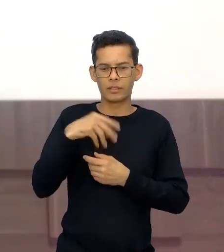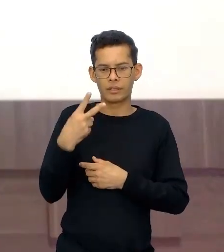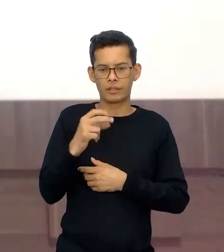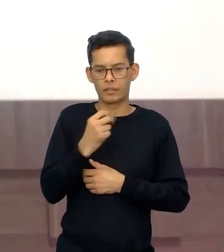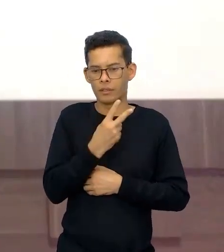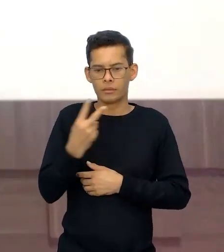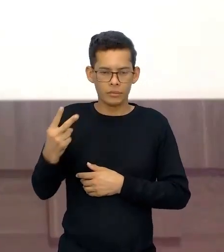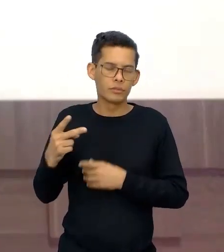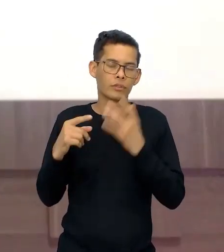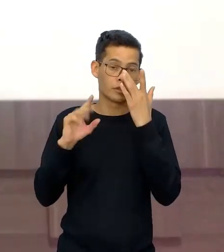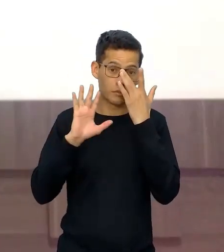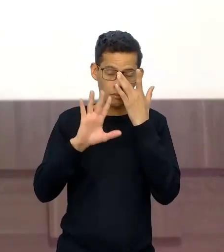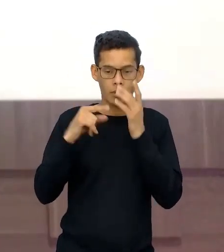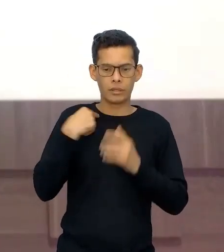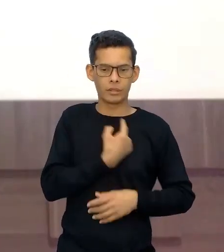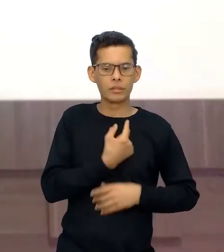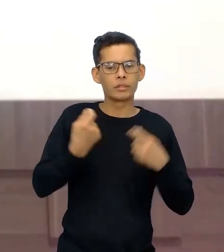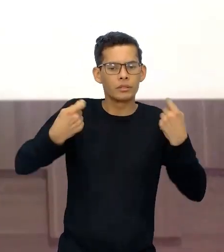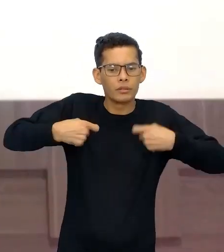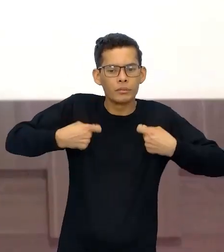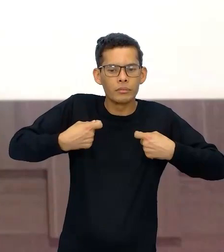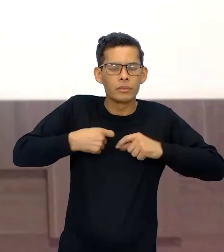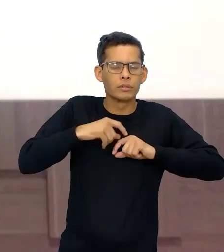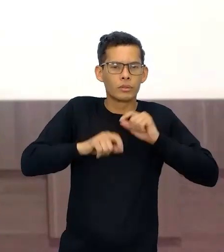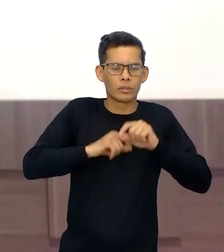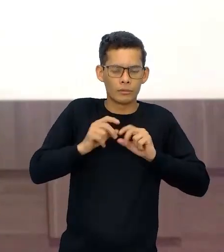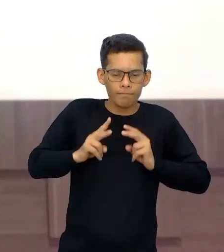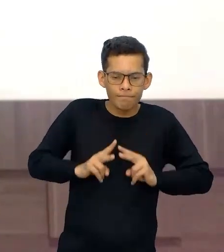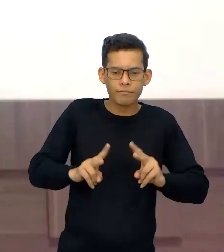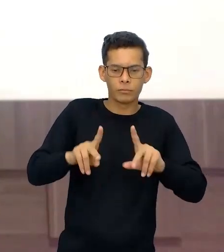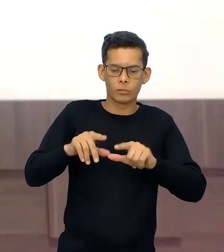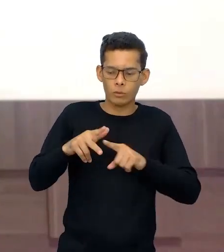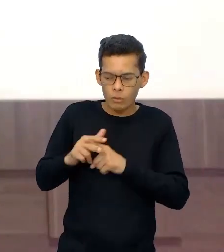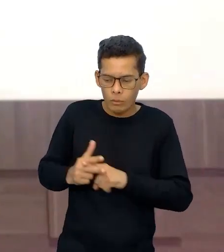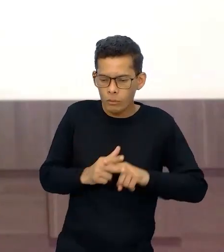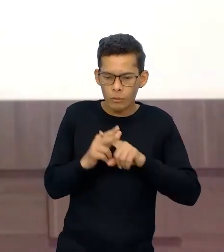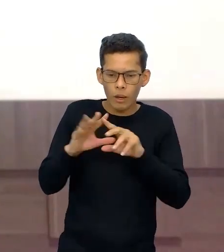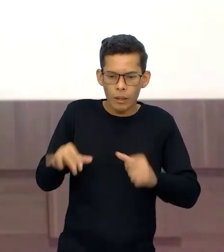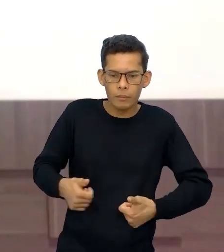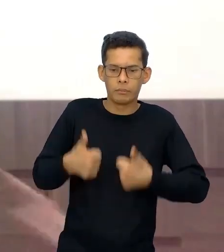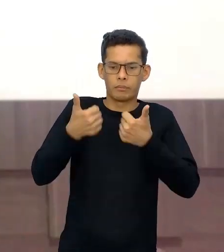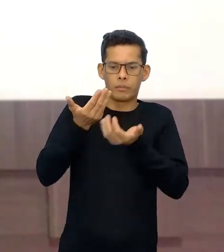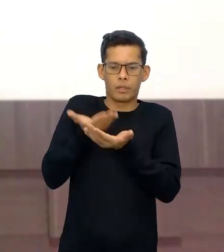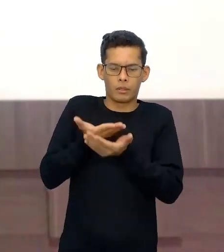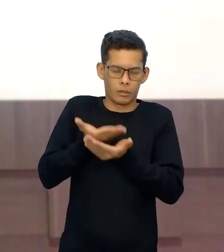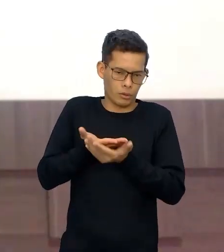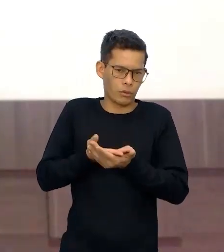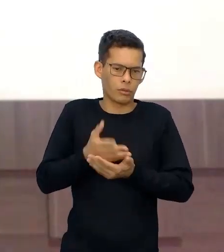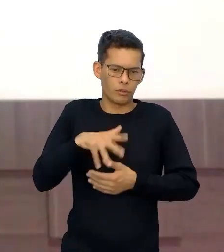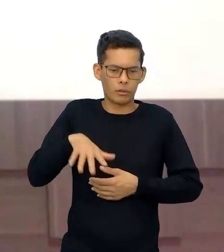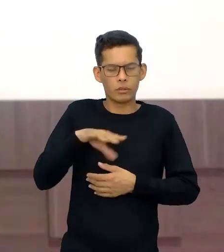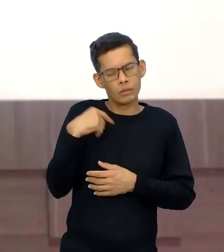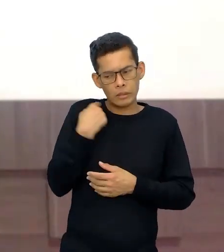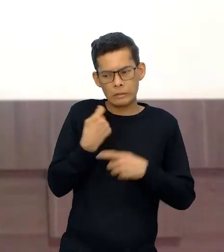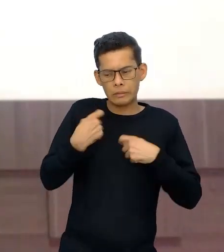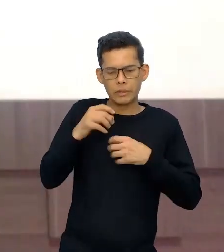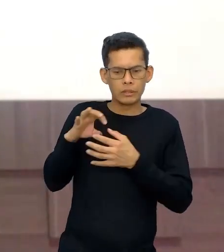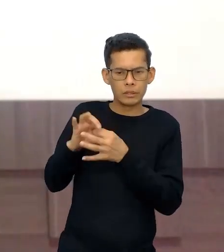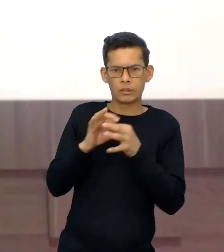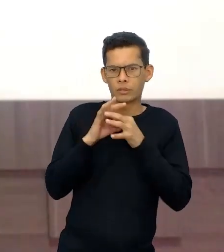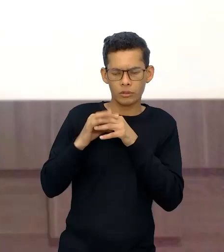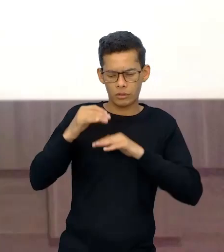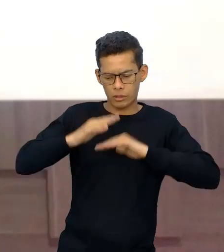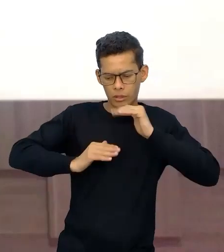que a gente possa garantir a manutenção da aprendizagem e melhorar a qualidade, nada melhor do que a gente se unir, né, e trabalhar